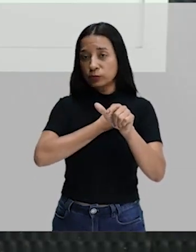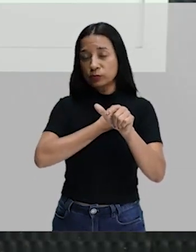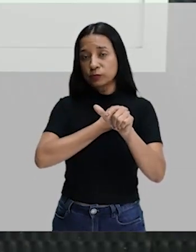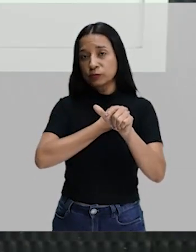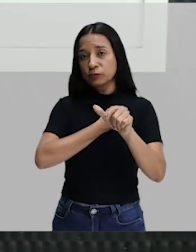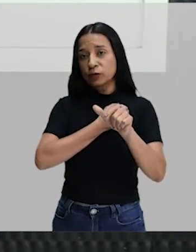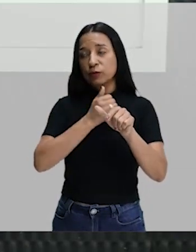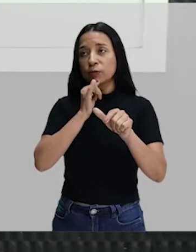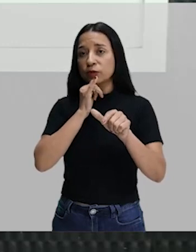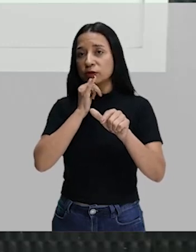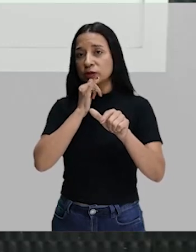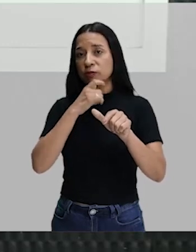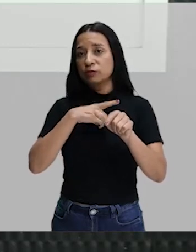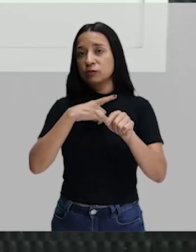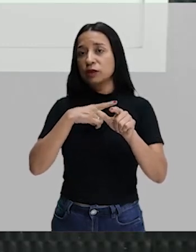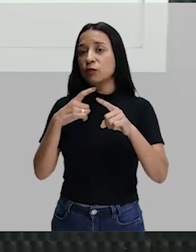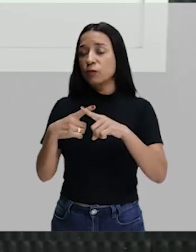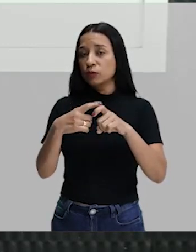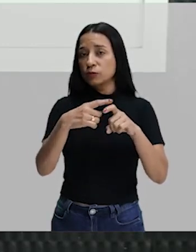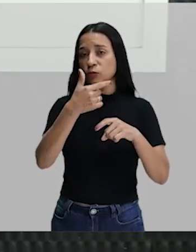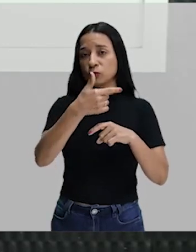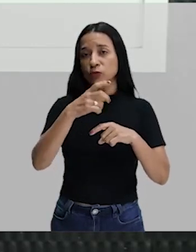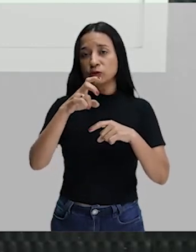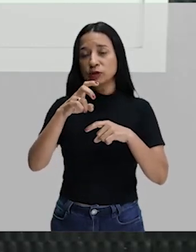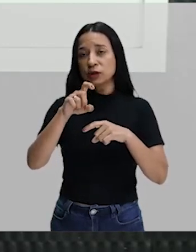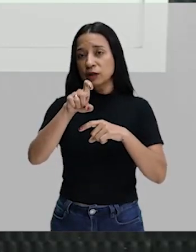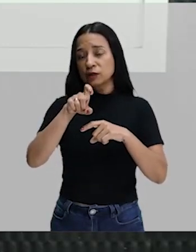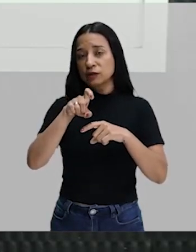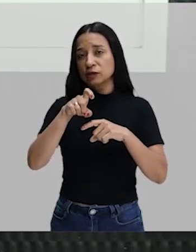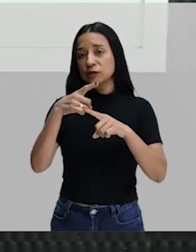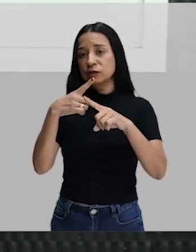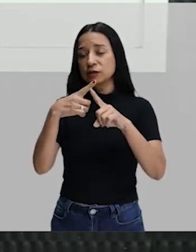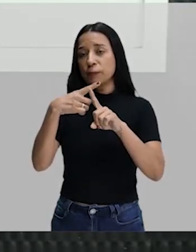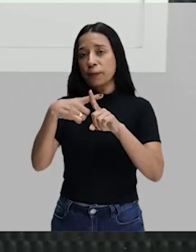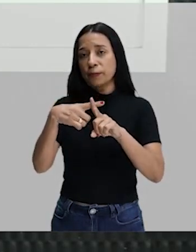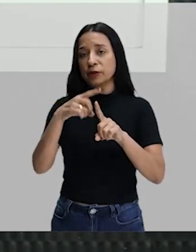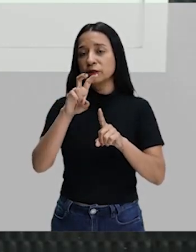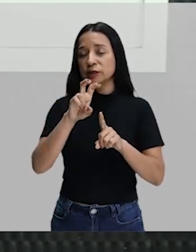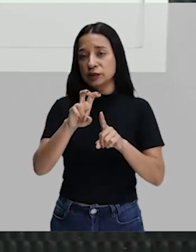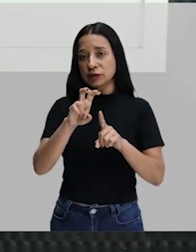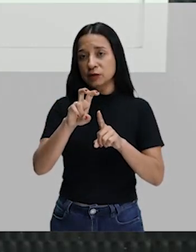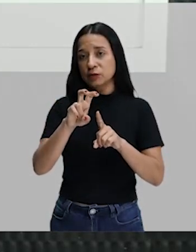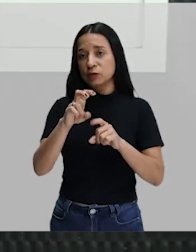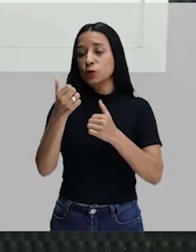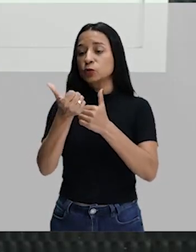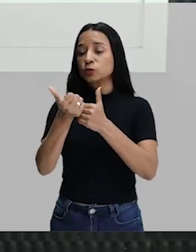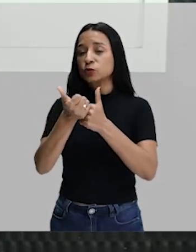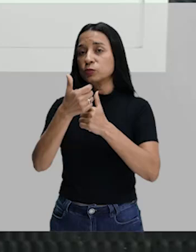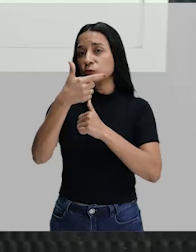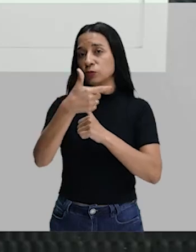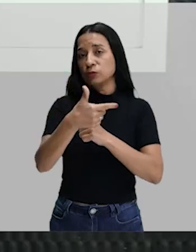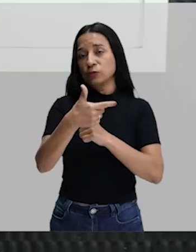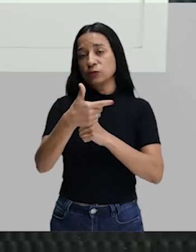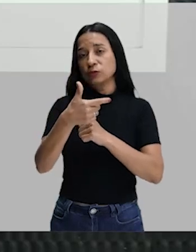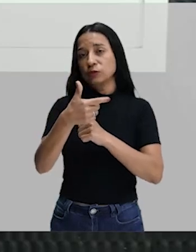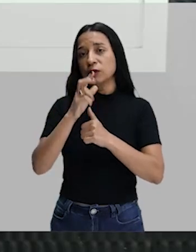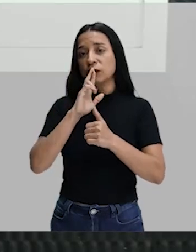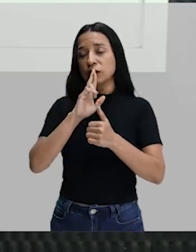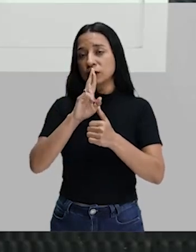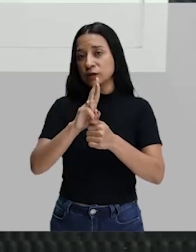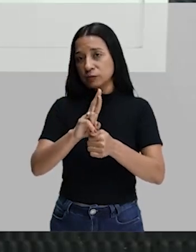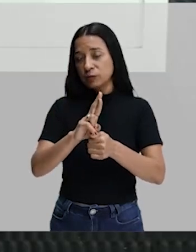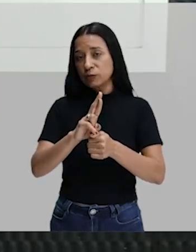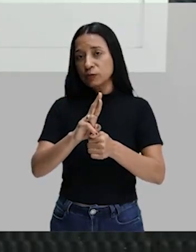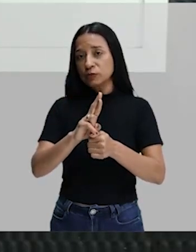exemplo, 2x mais 5. Eu vou substituir o x por 2. O resultado que der nessa substituição é chamado de